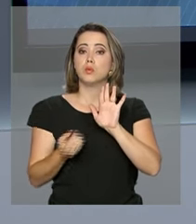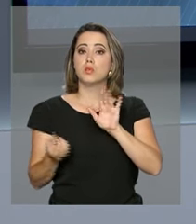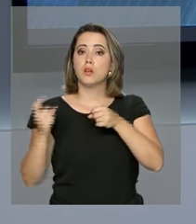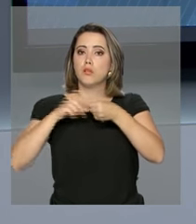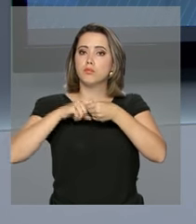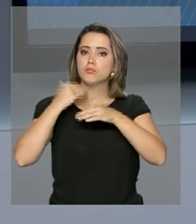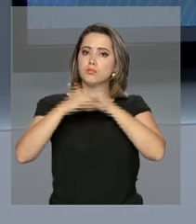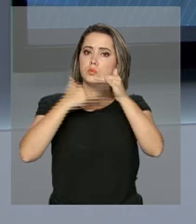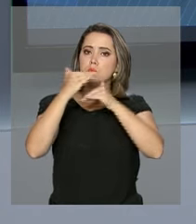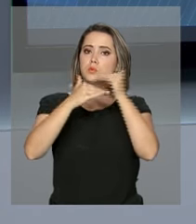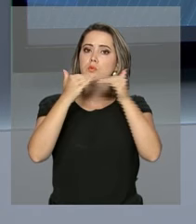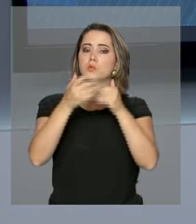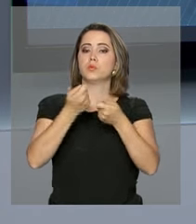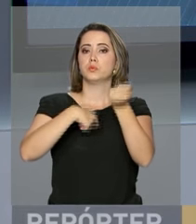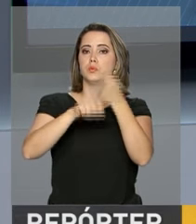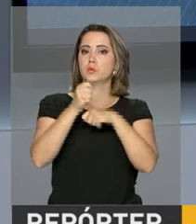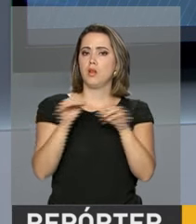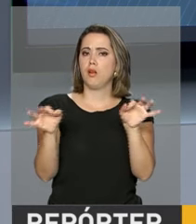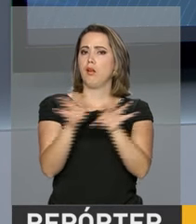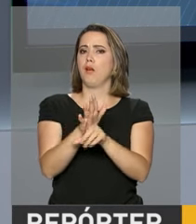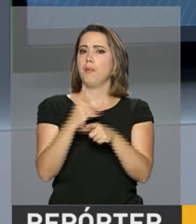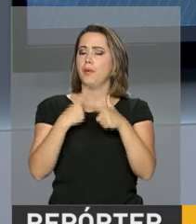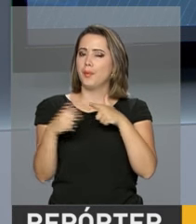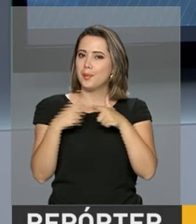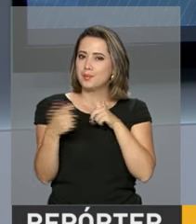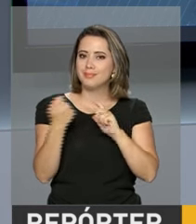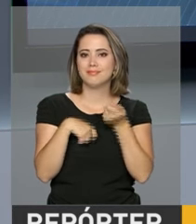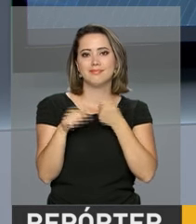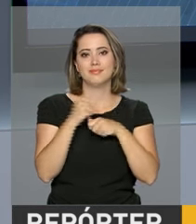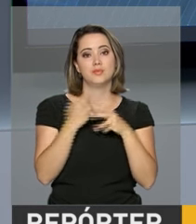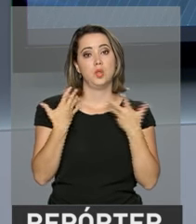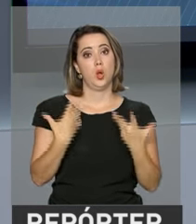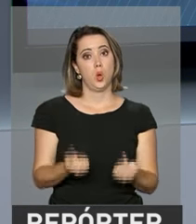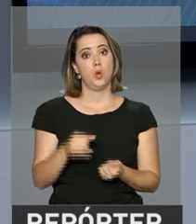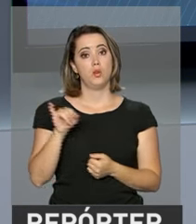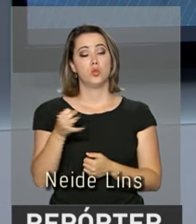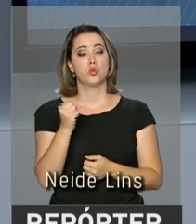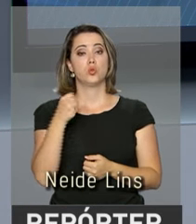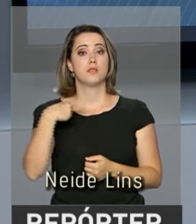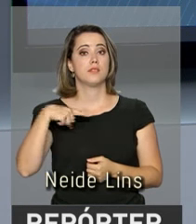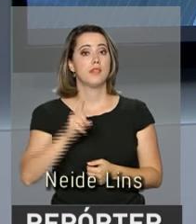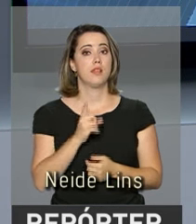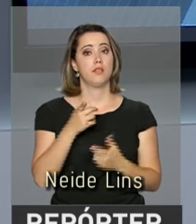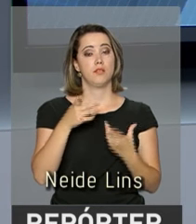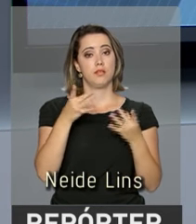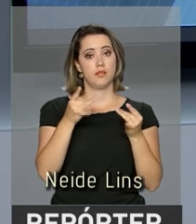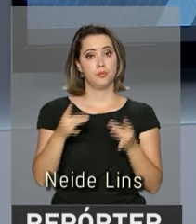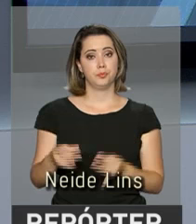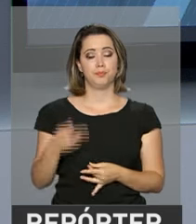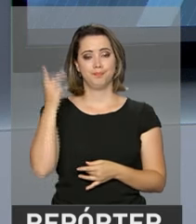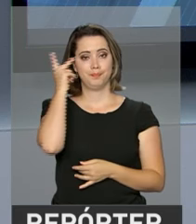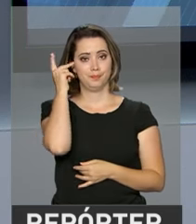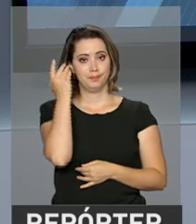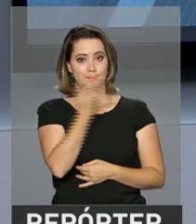crescimento econômico e o fim da recessão. O repórter José Luiz Filho traz os detalhes para a gente direto de São